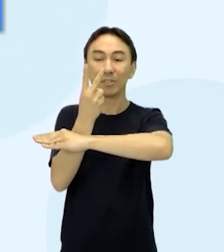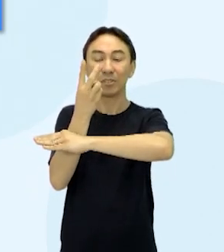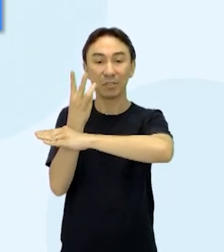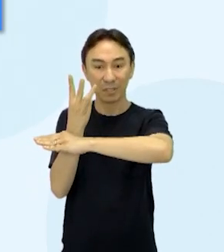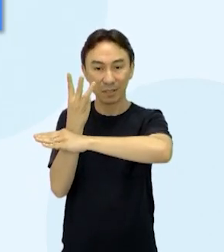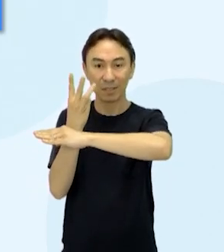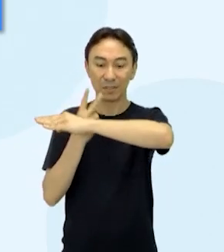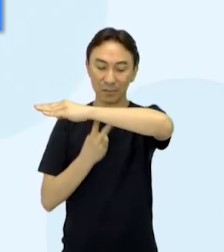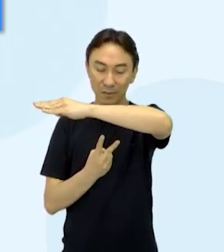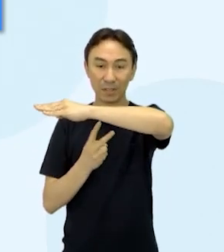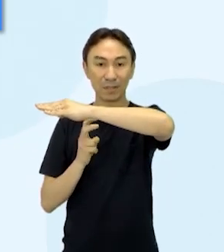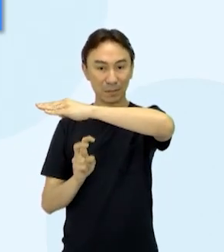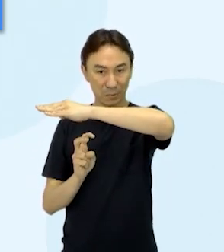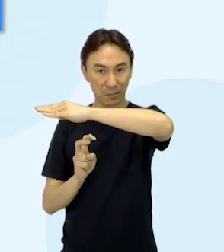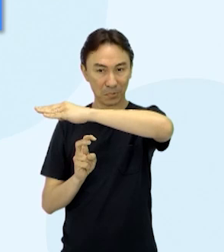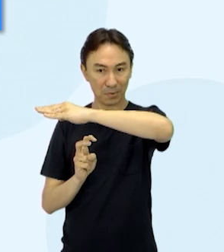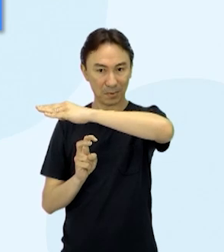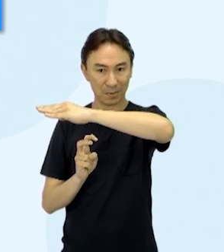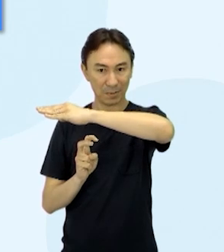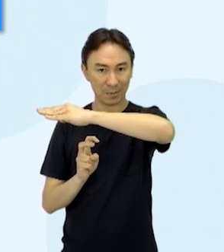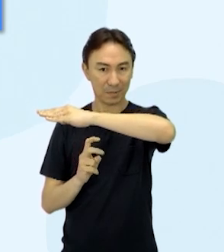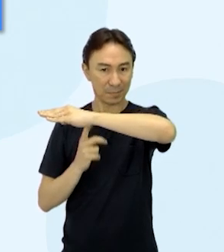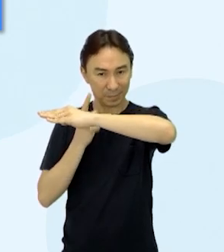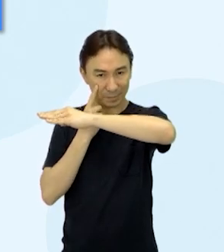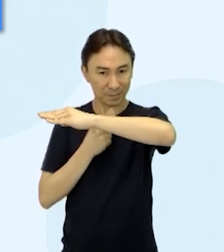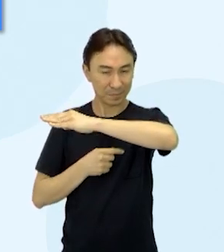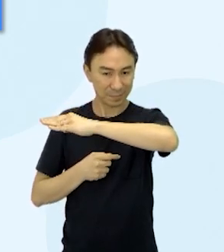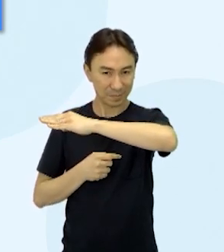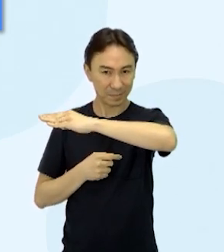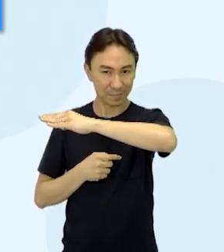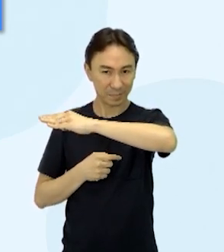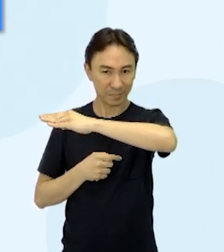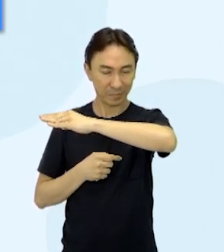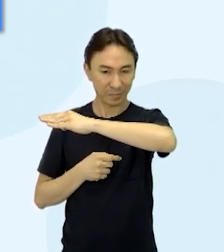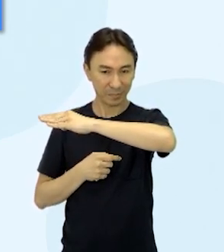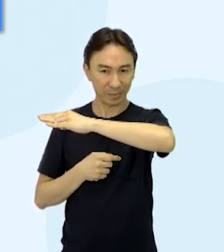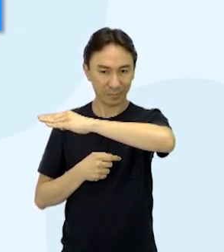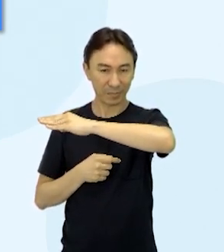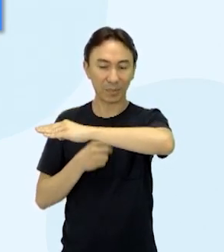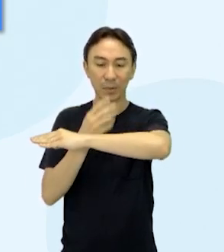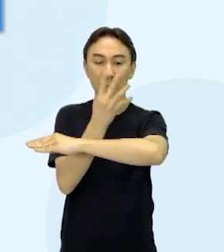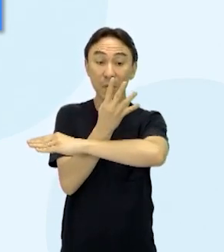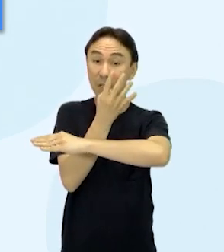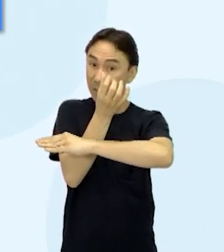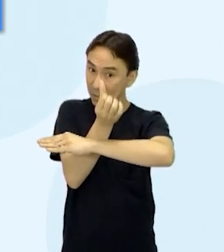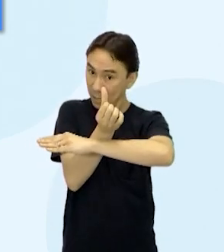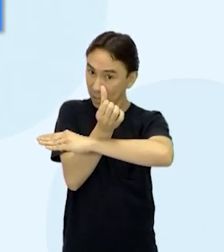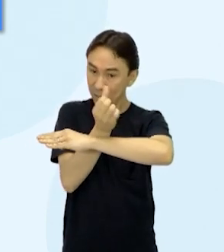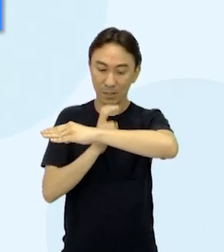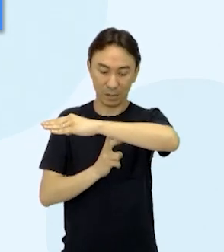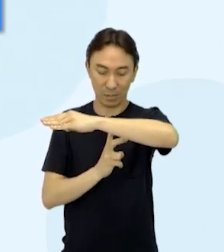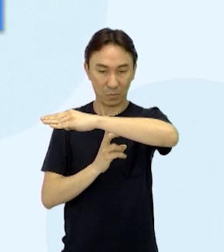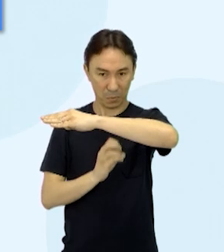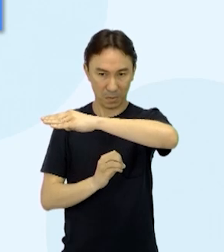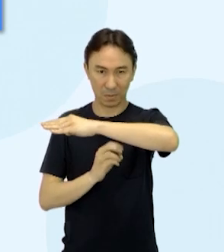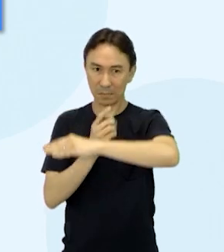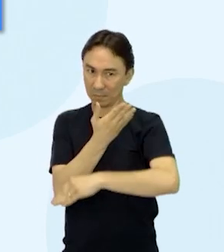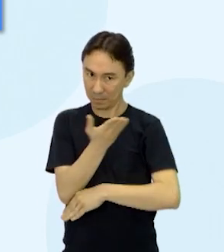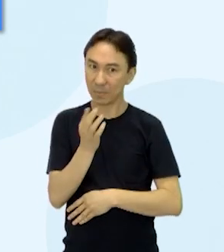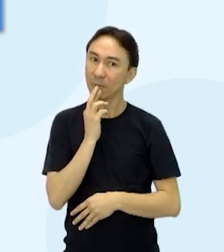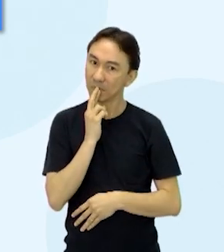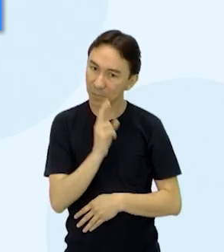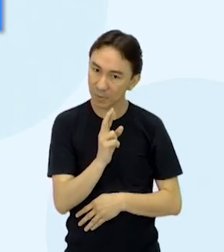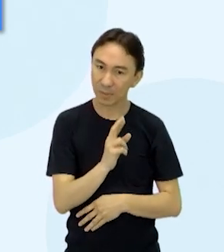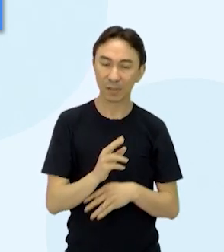23,25 avos. Gente, presta bastante atenção, ó. O 46,50 avos, que foi a resposta que vocês mandaram pra